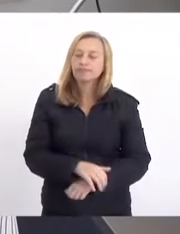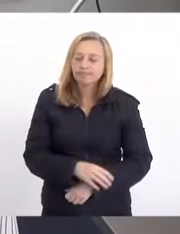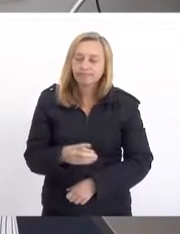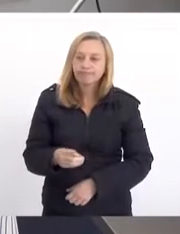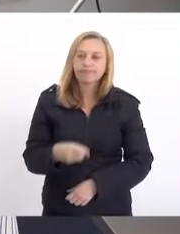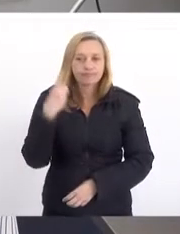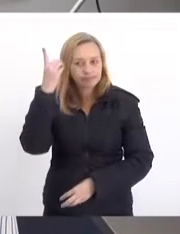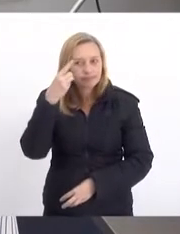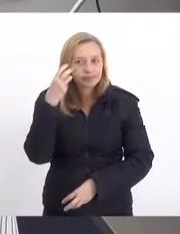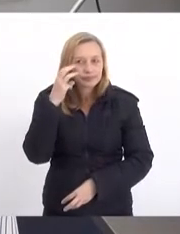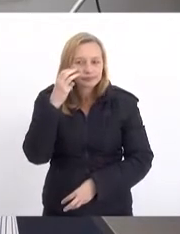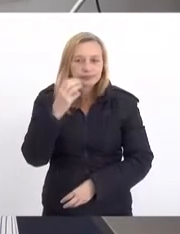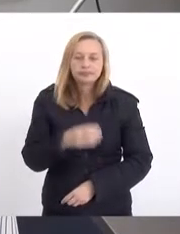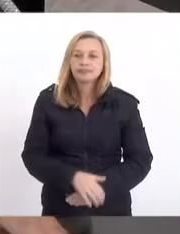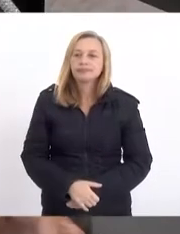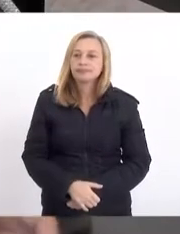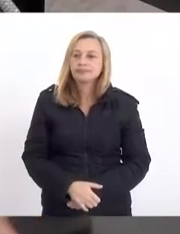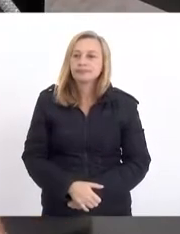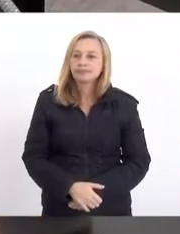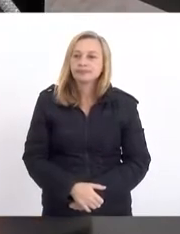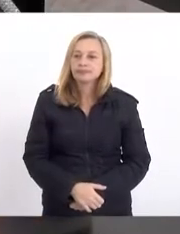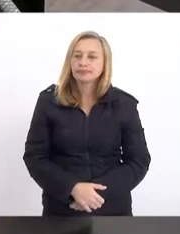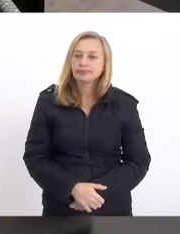deputado Valdeque Carneiro. Né?